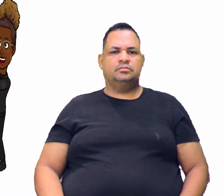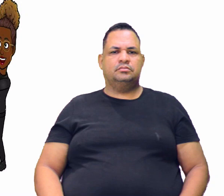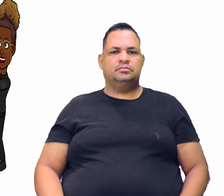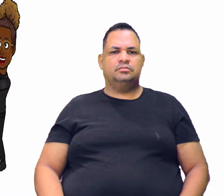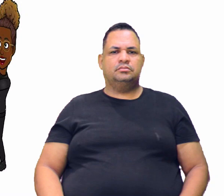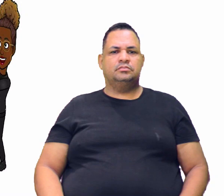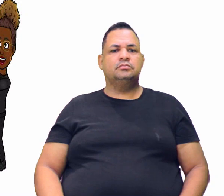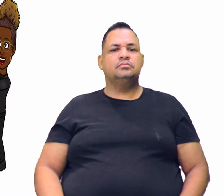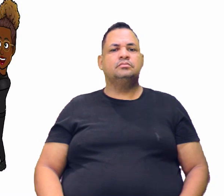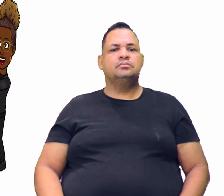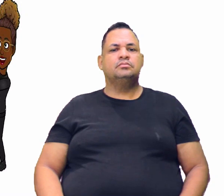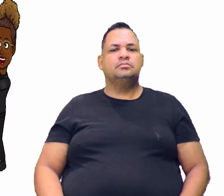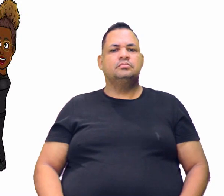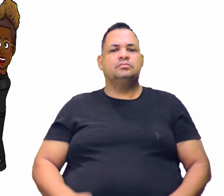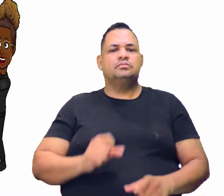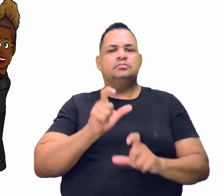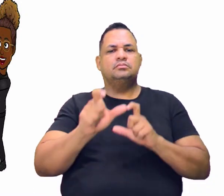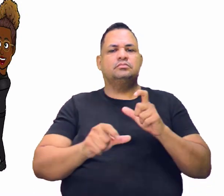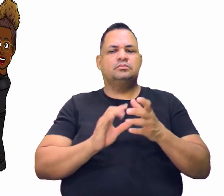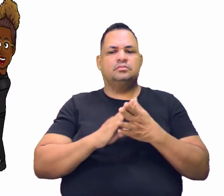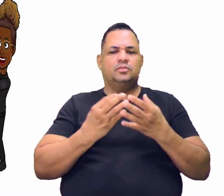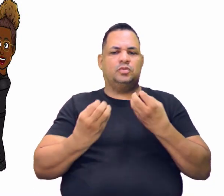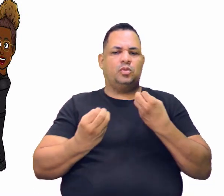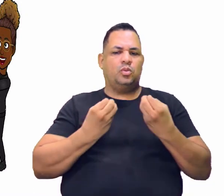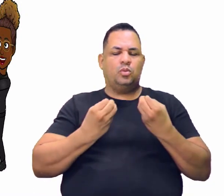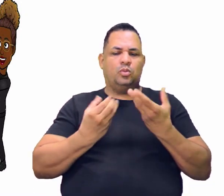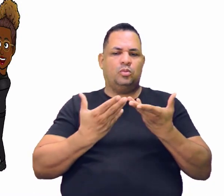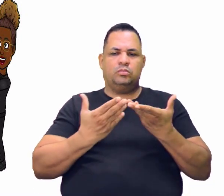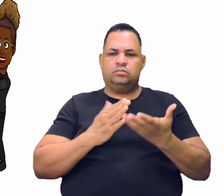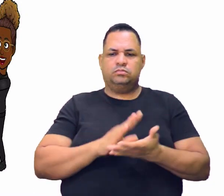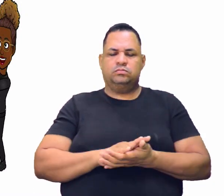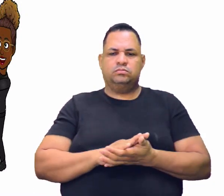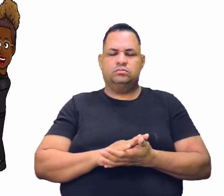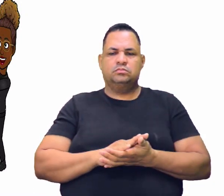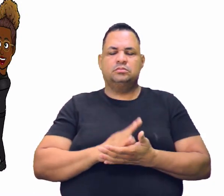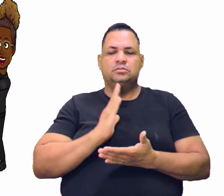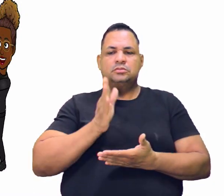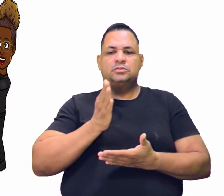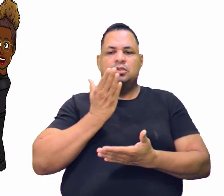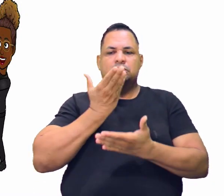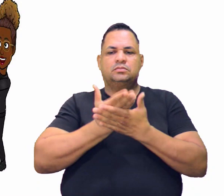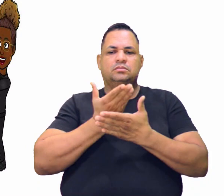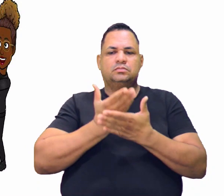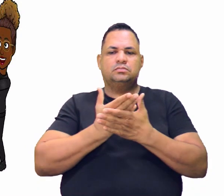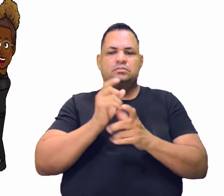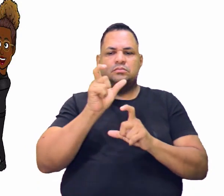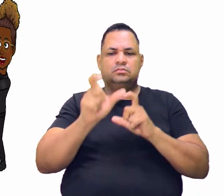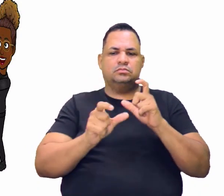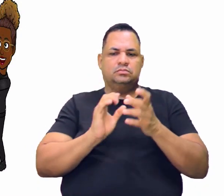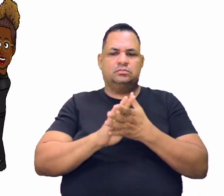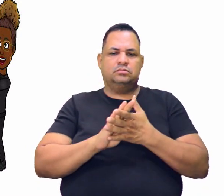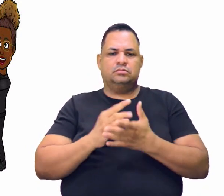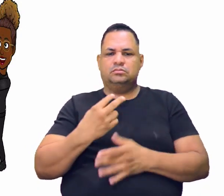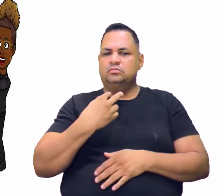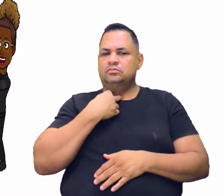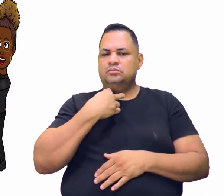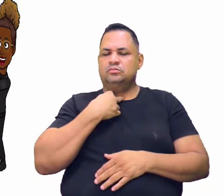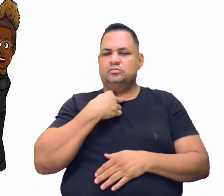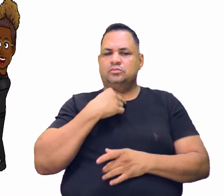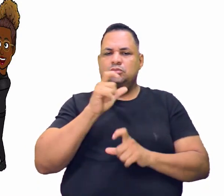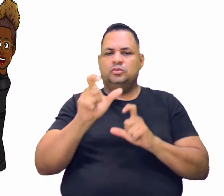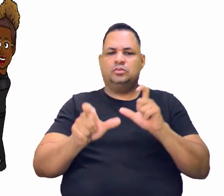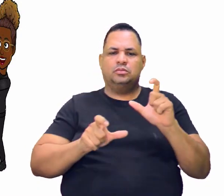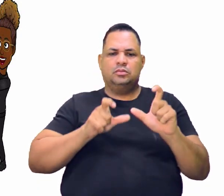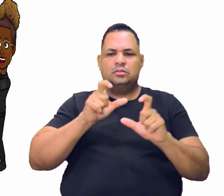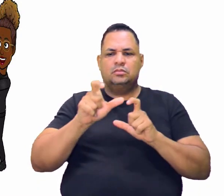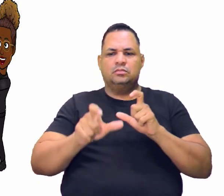Advérbio. Advérbio de modo. É que você já estudou que advérbio é a palavra invariável, que